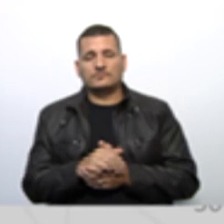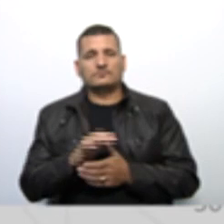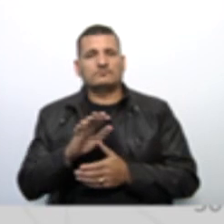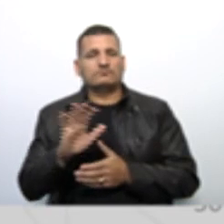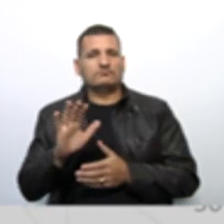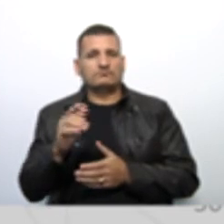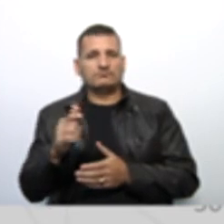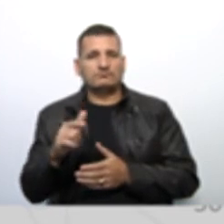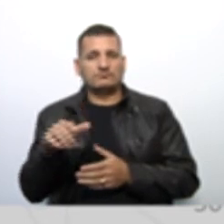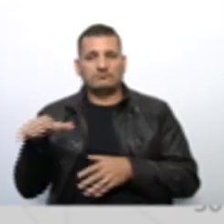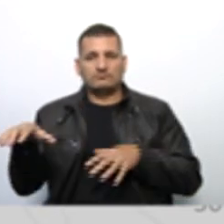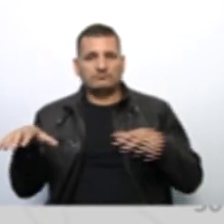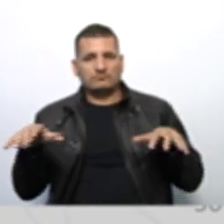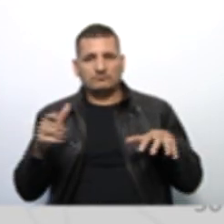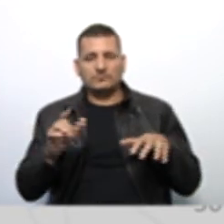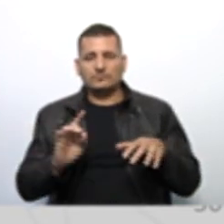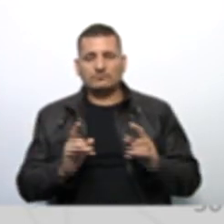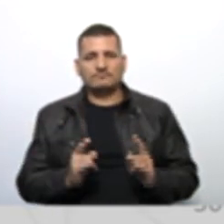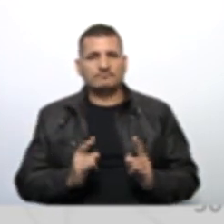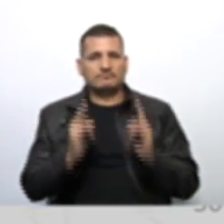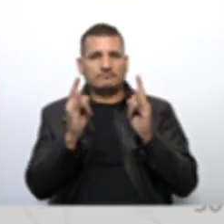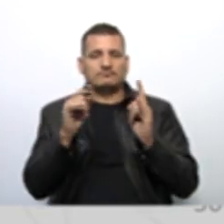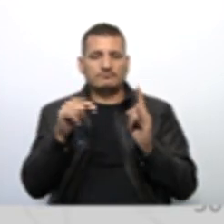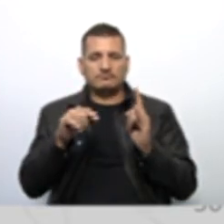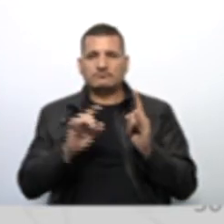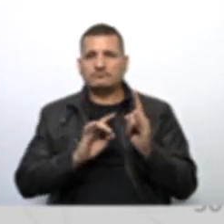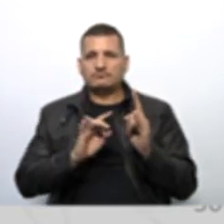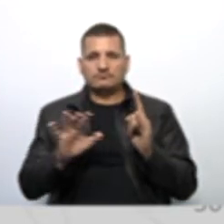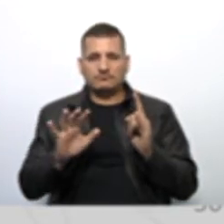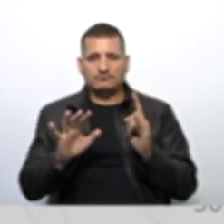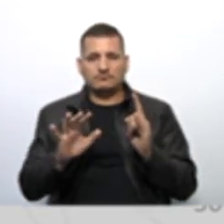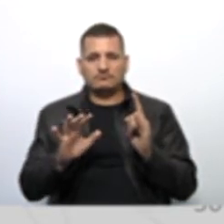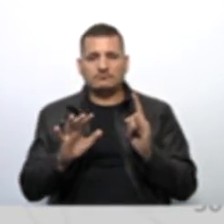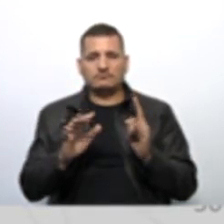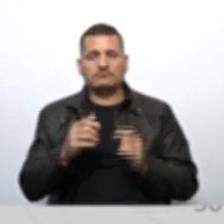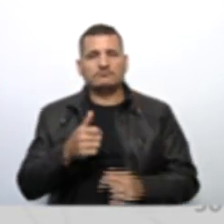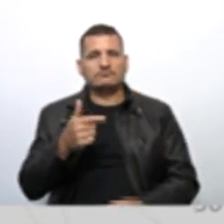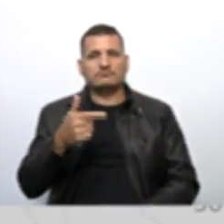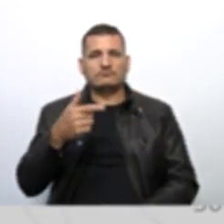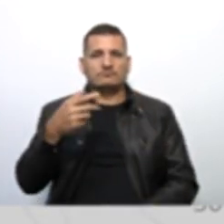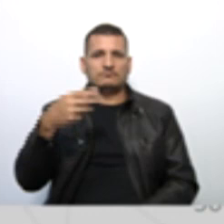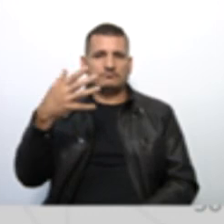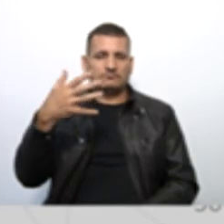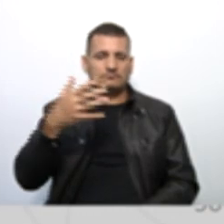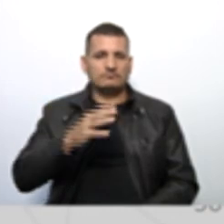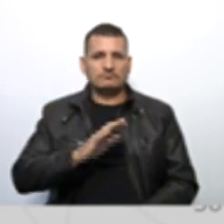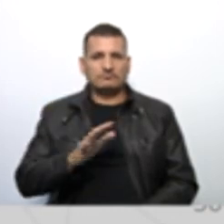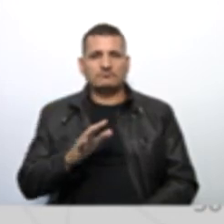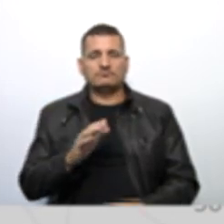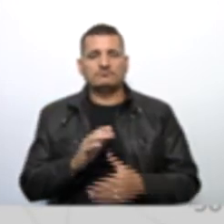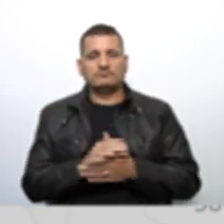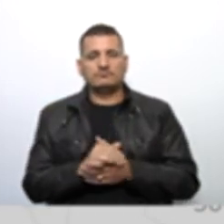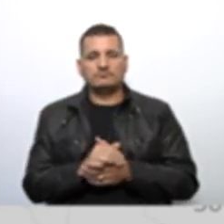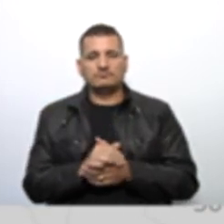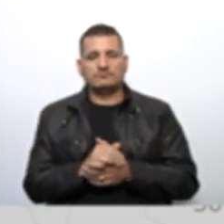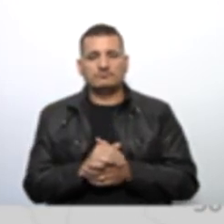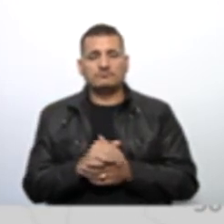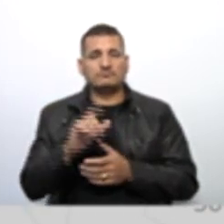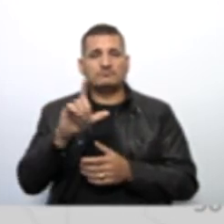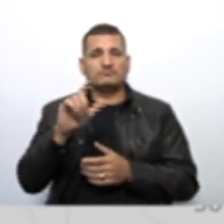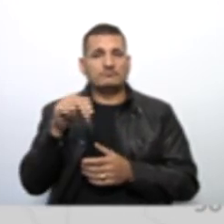aqui. Temos somente o prédio A, o andar 1, 2, 3, 4, pessoal se comunicando, é tudo